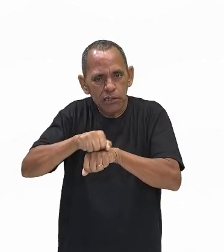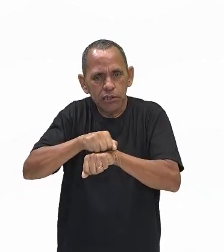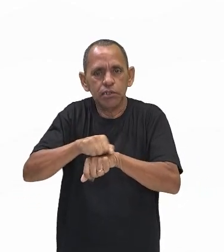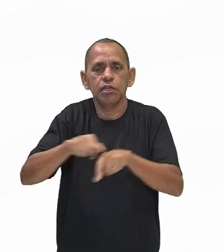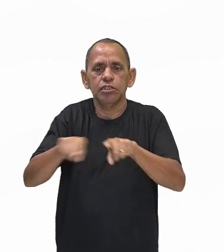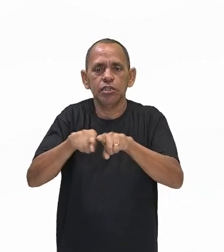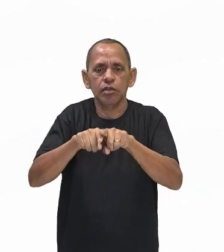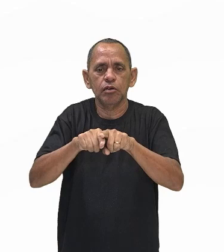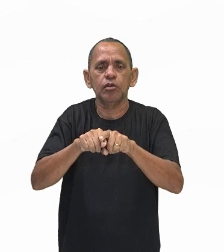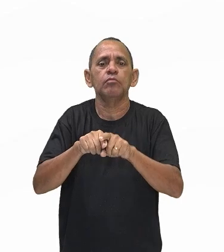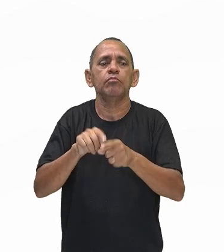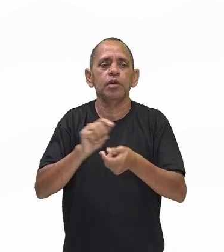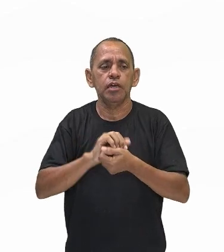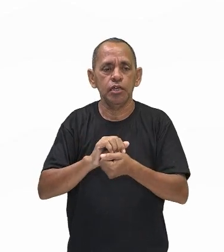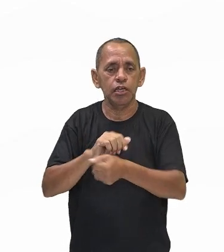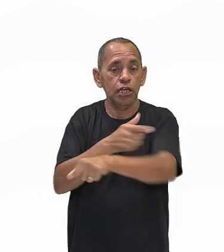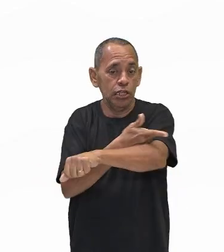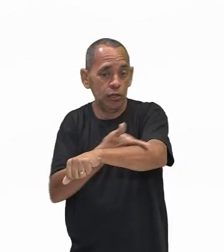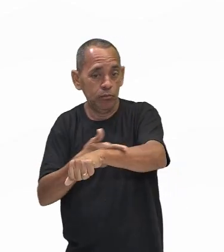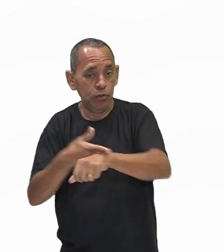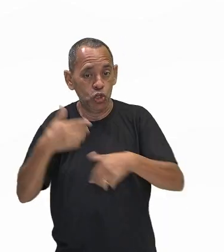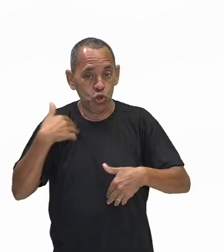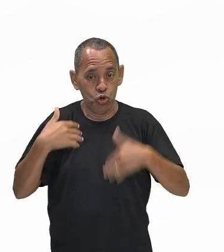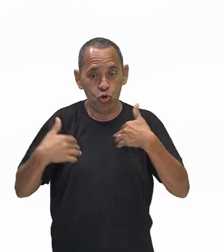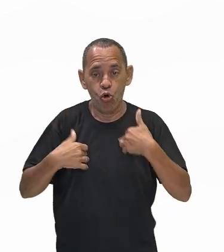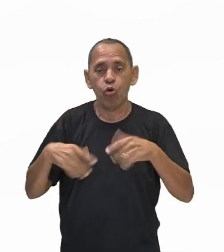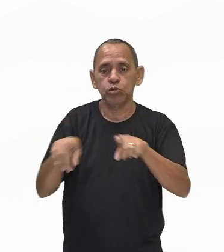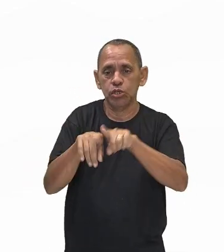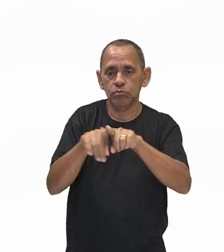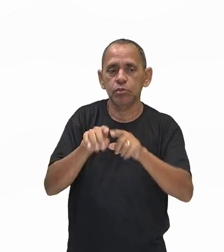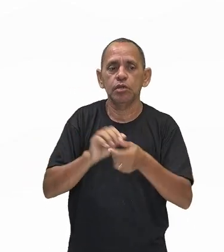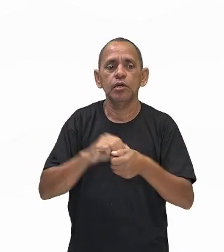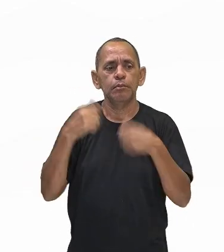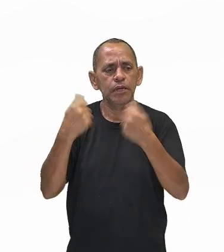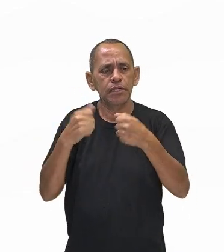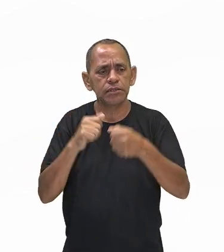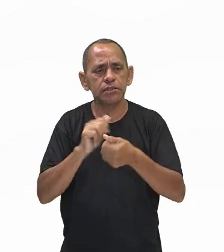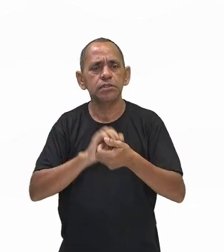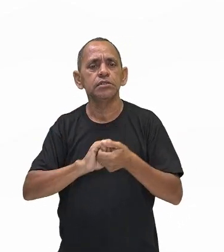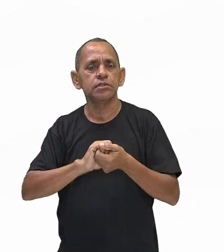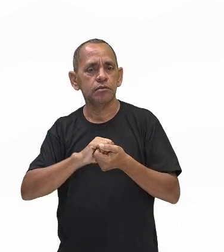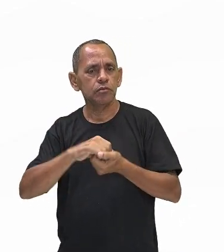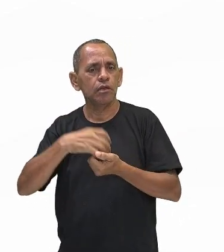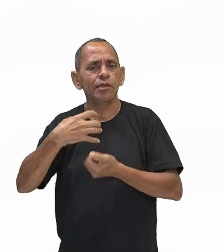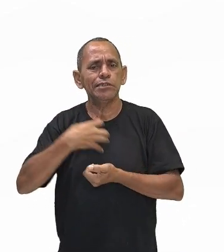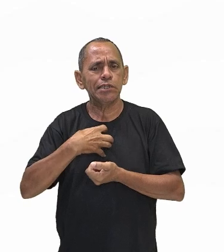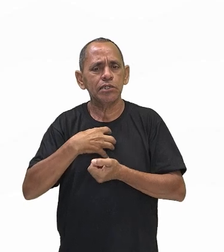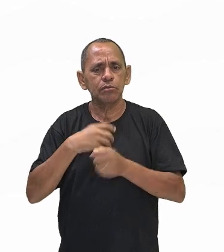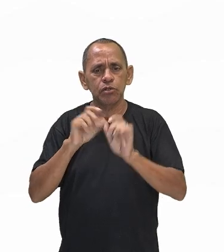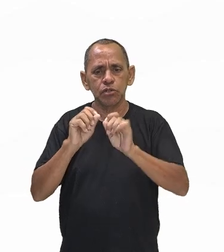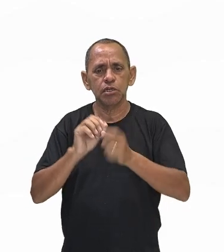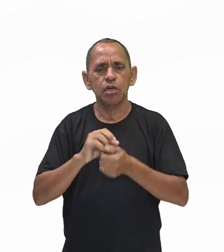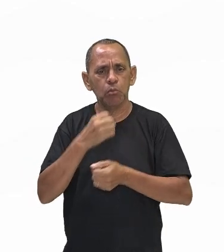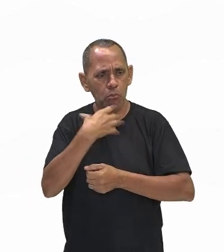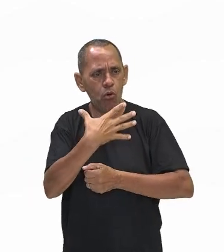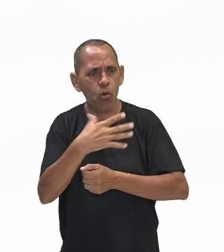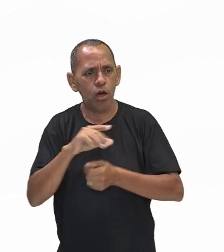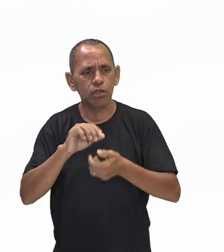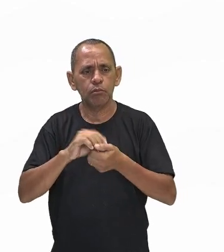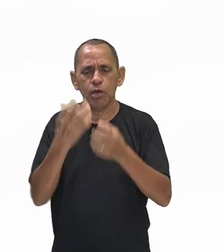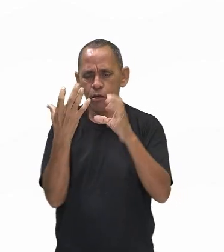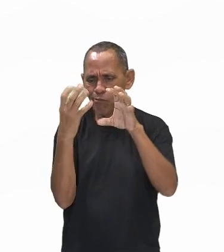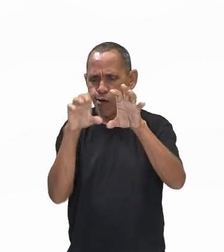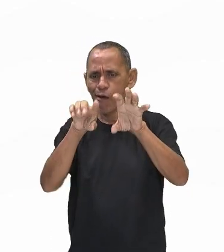de higiene para manter as nádegas saudáveis e esteticamente agradáveis é importante adotar